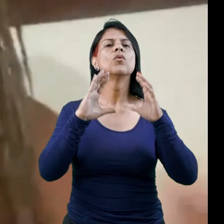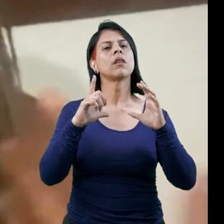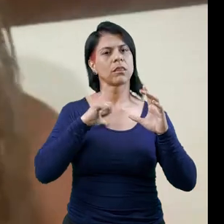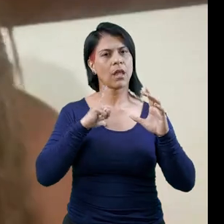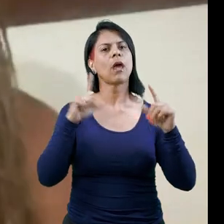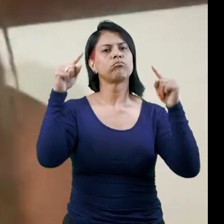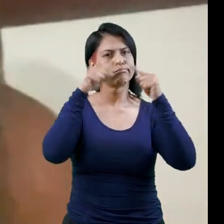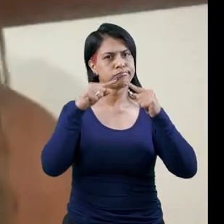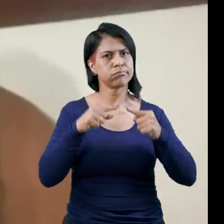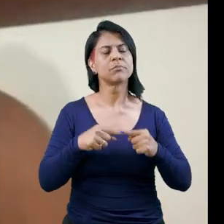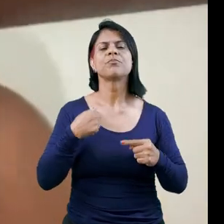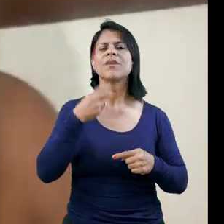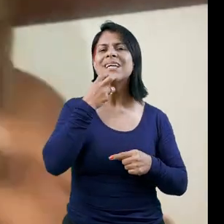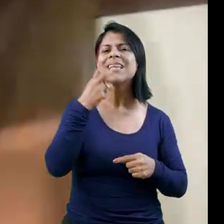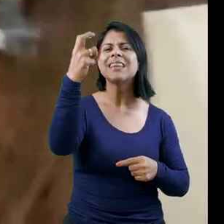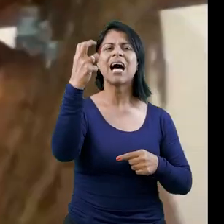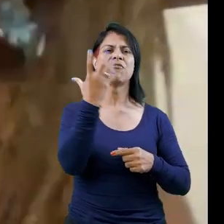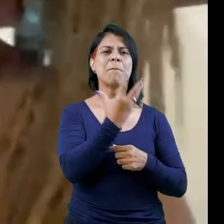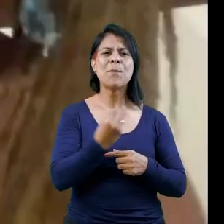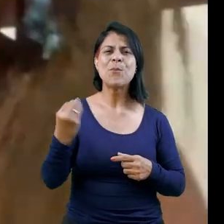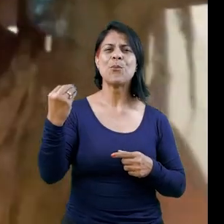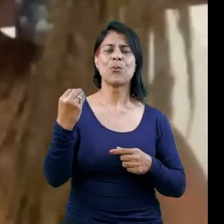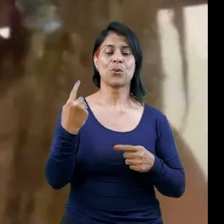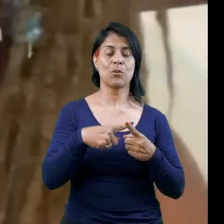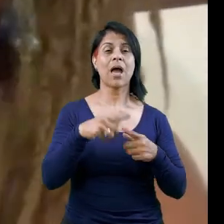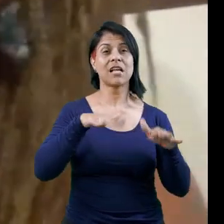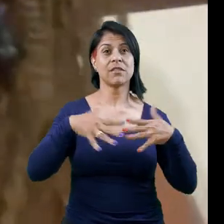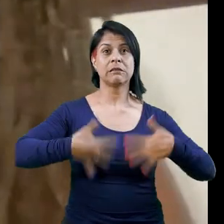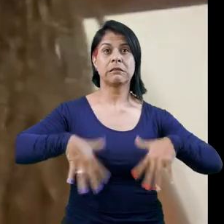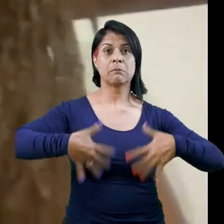beça, desesperada, até hoje para mim, porque tinha muito do desespero